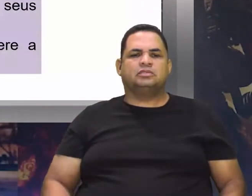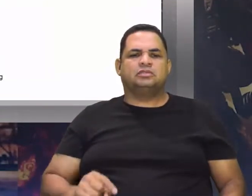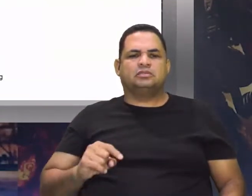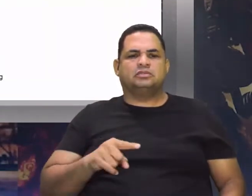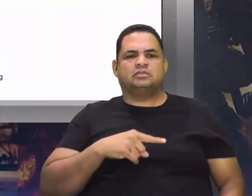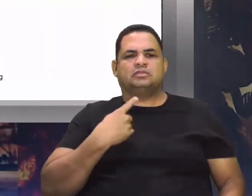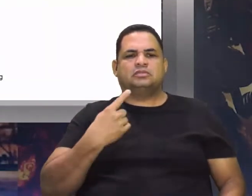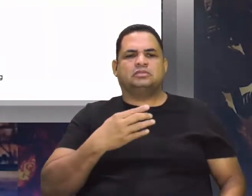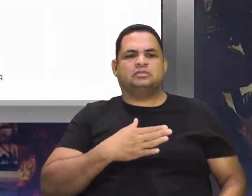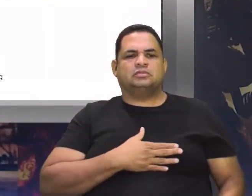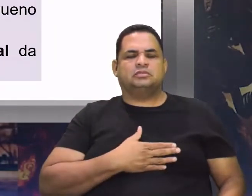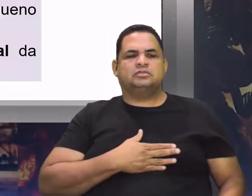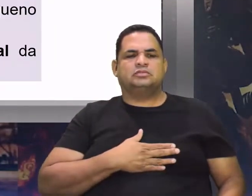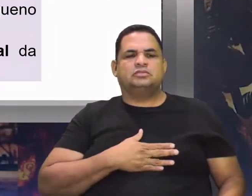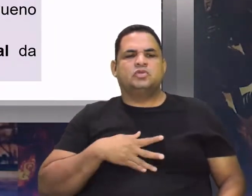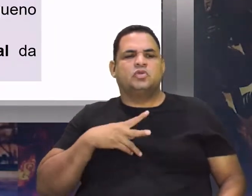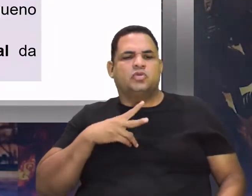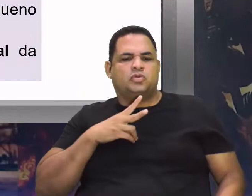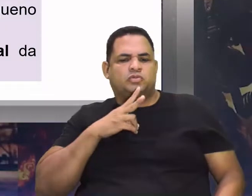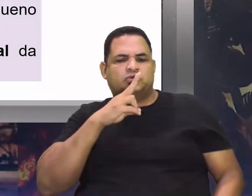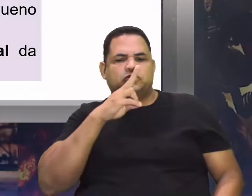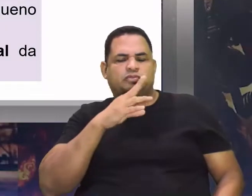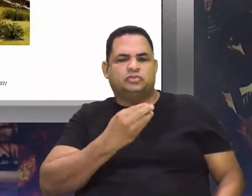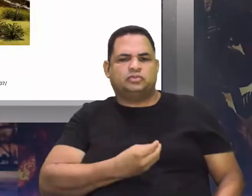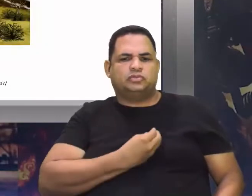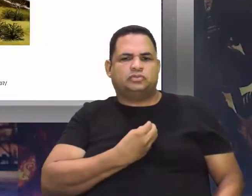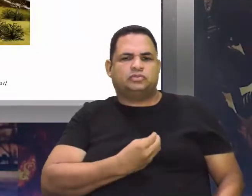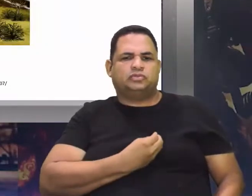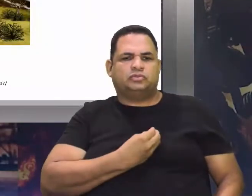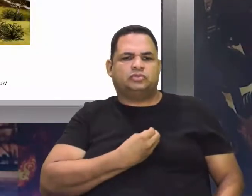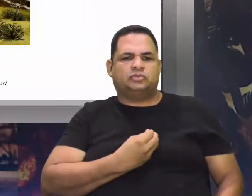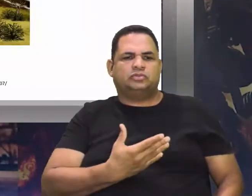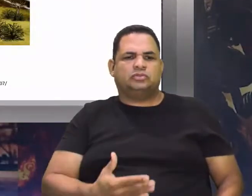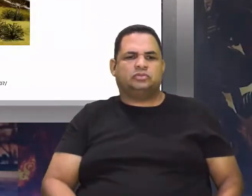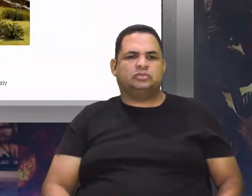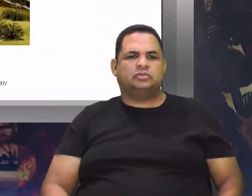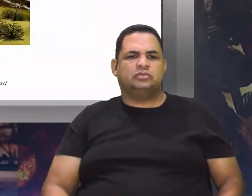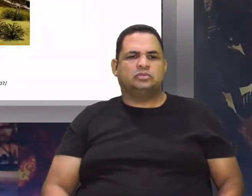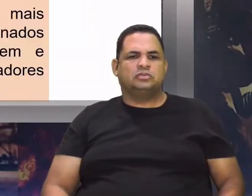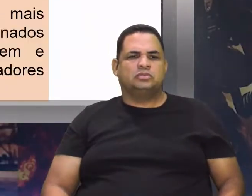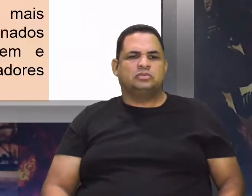aqui só os organismos mais fortes iriam estar sobrevivendo?